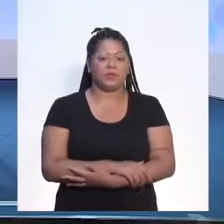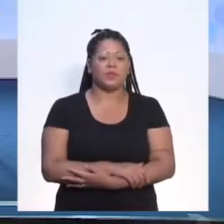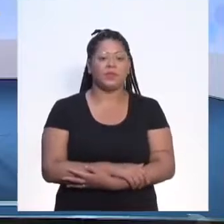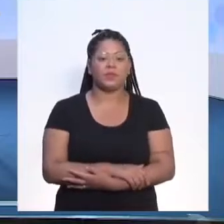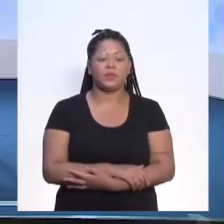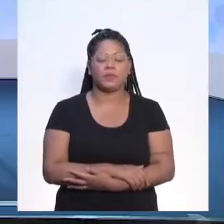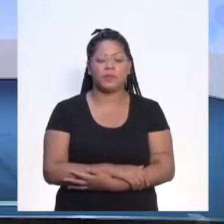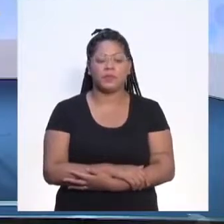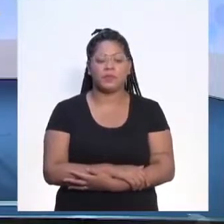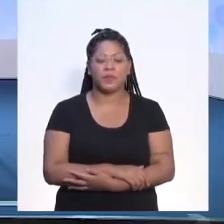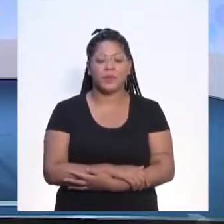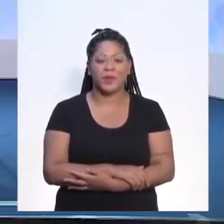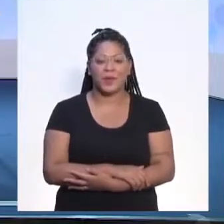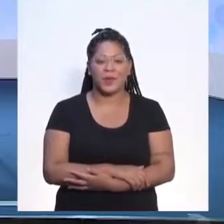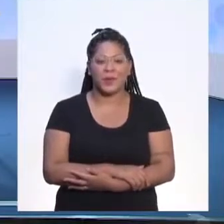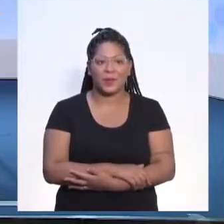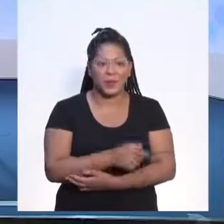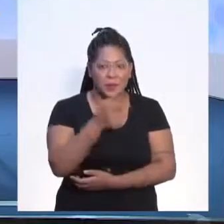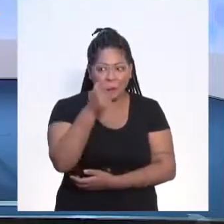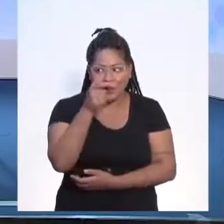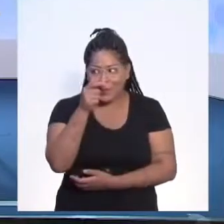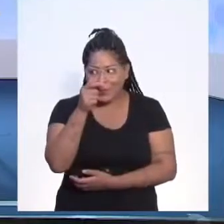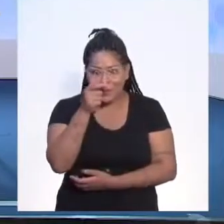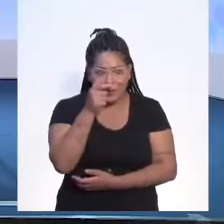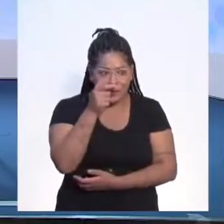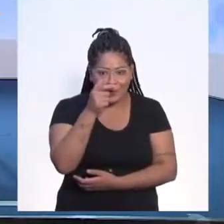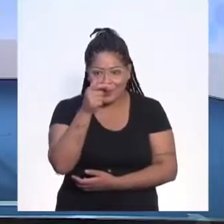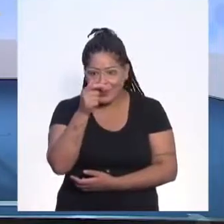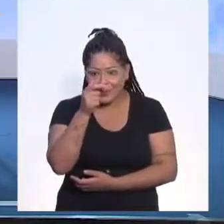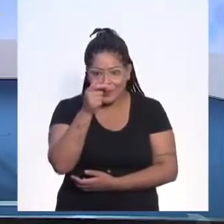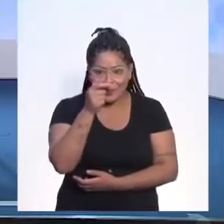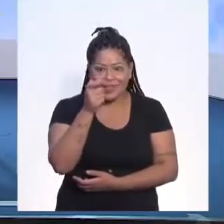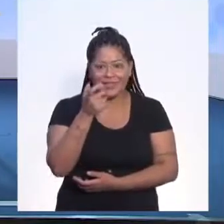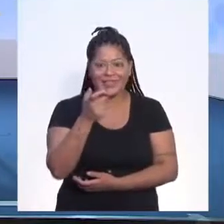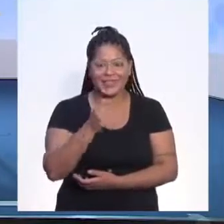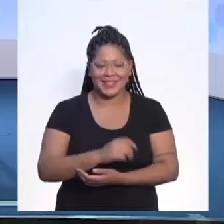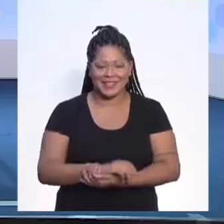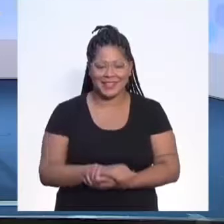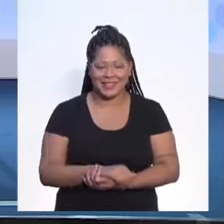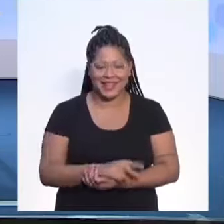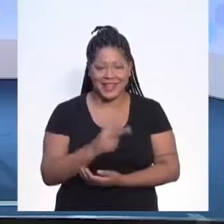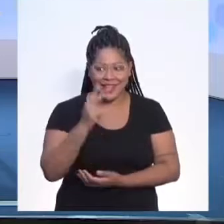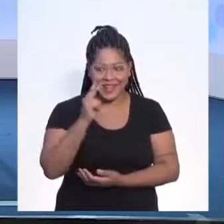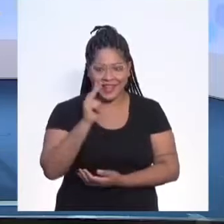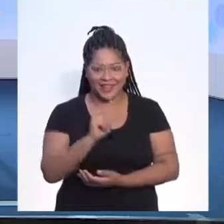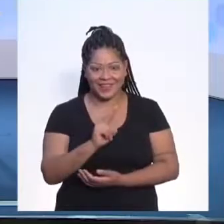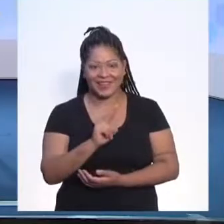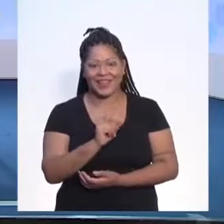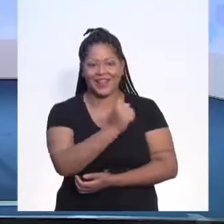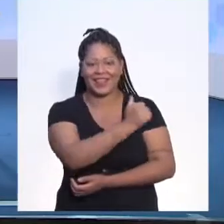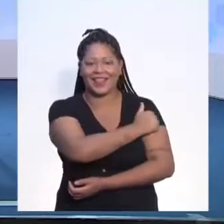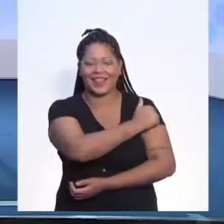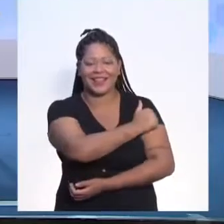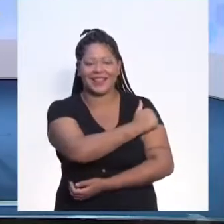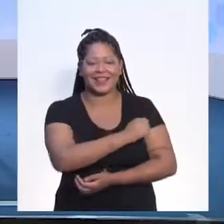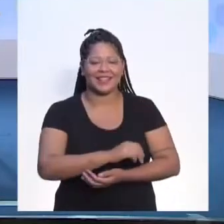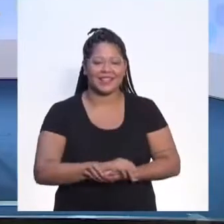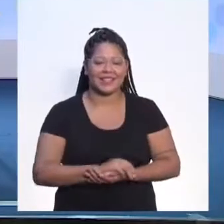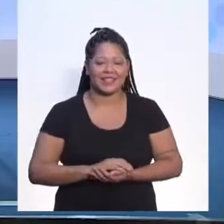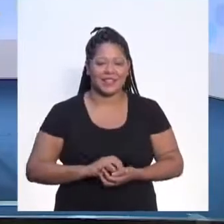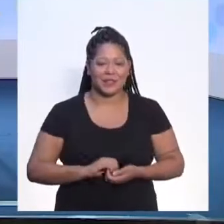Nossa, todo mundo aqui na tensão, Tô expectativa. tensa. Quero muito ver a Vamos carinha da lá. Manuela.